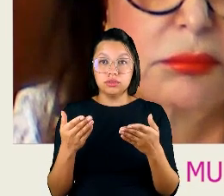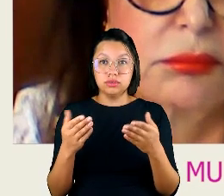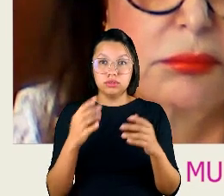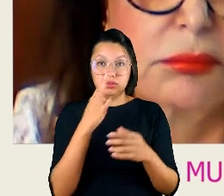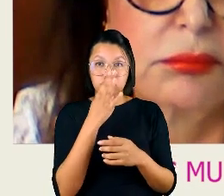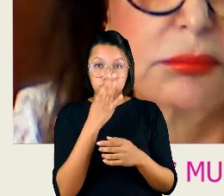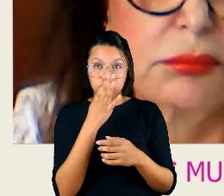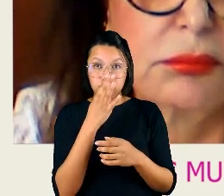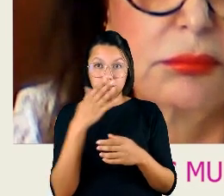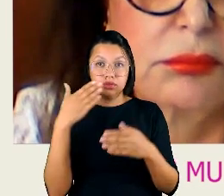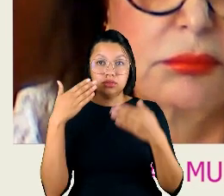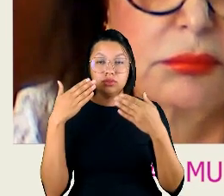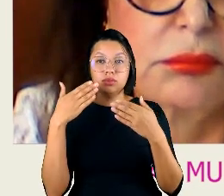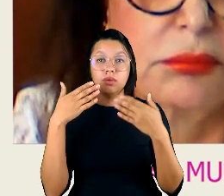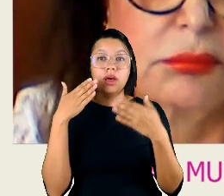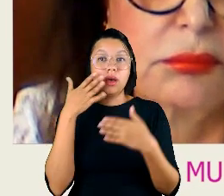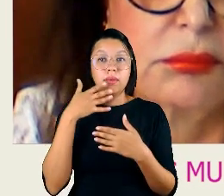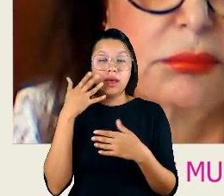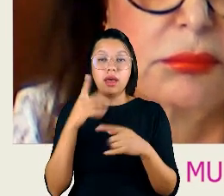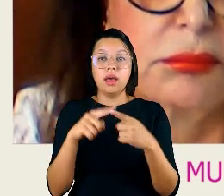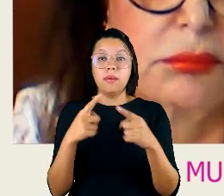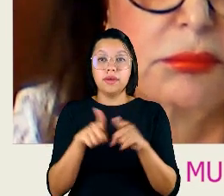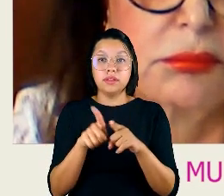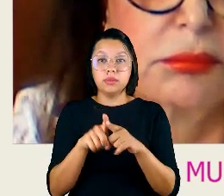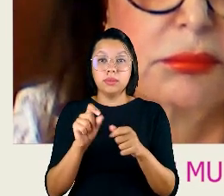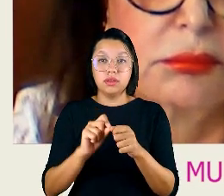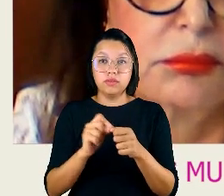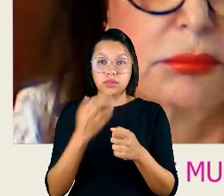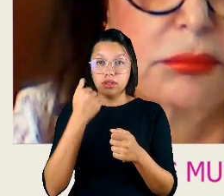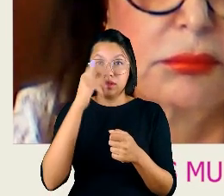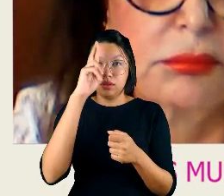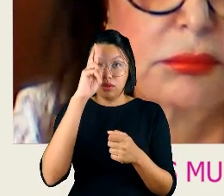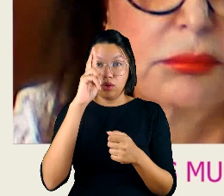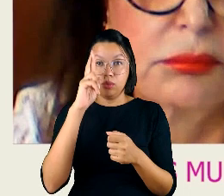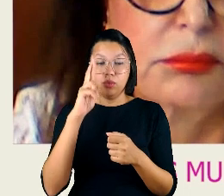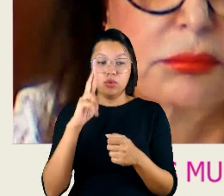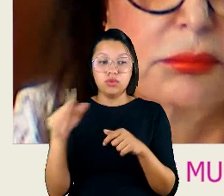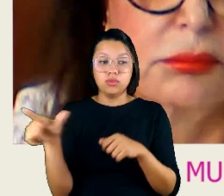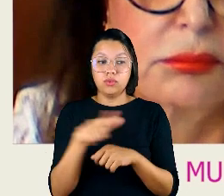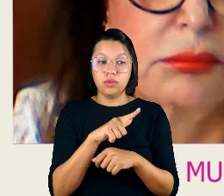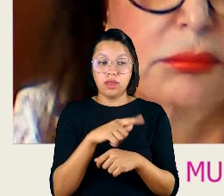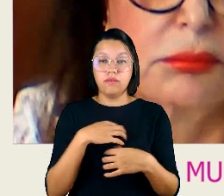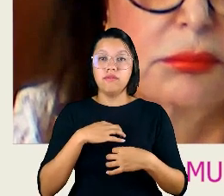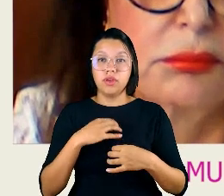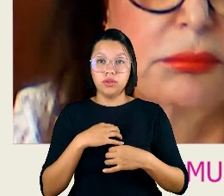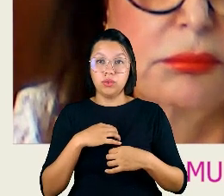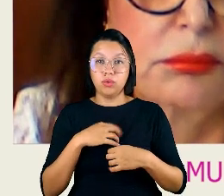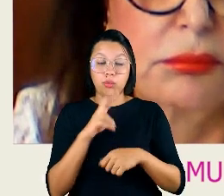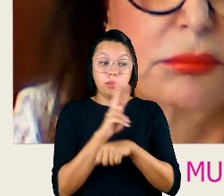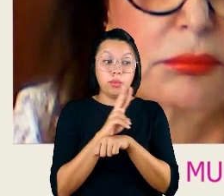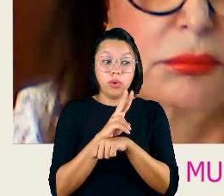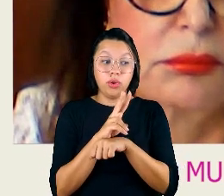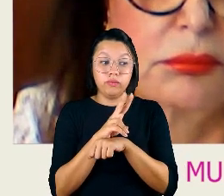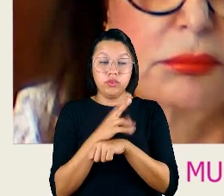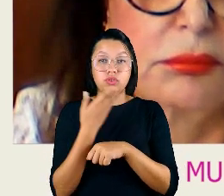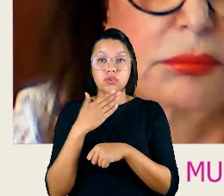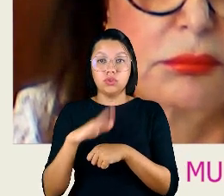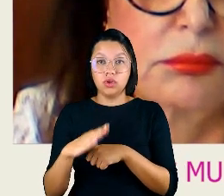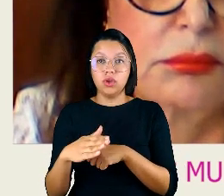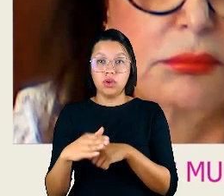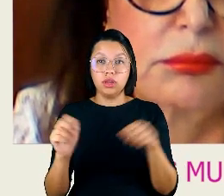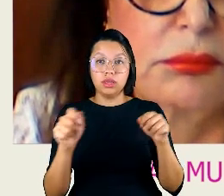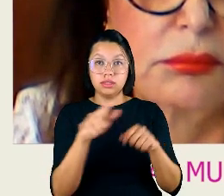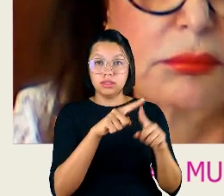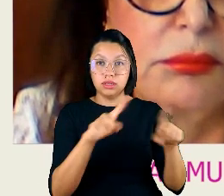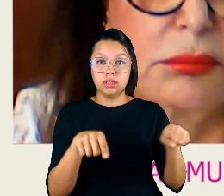também colocou que estava fazendo almoço, com roupas na lavadora e vigiando as crianças na sala de TV. Então, o conteúdo ele é extremamente real e